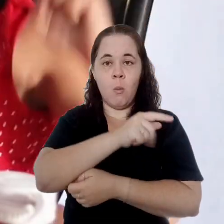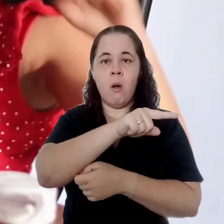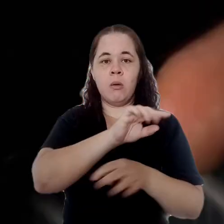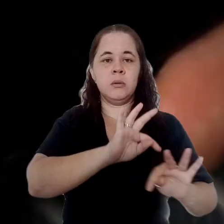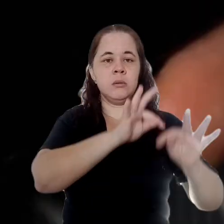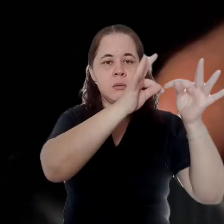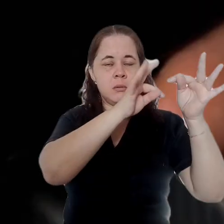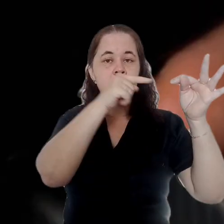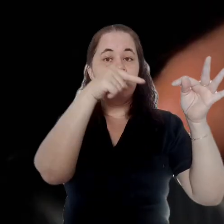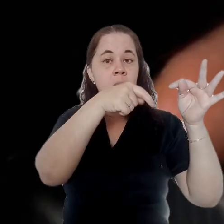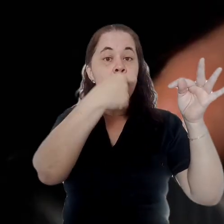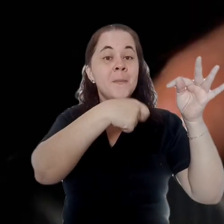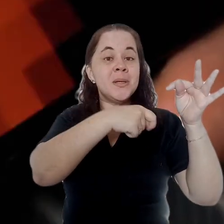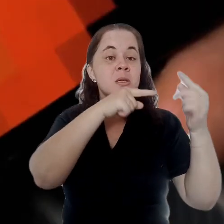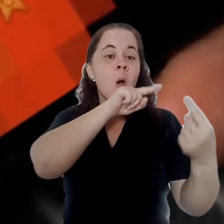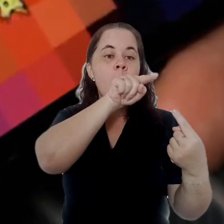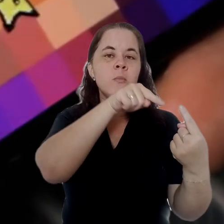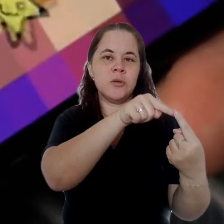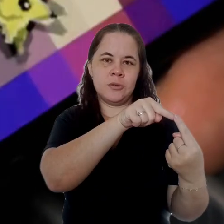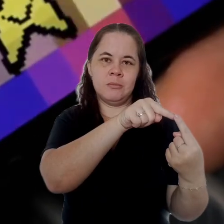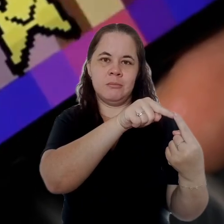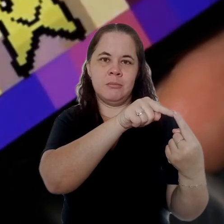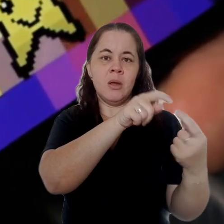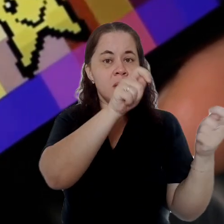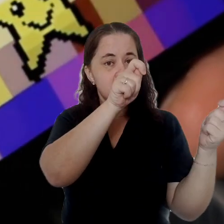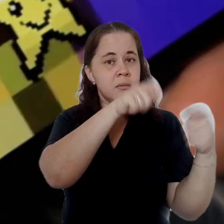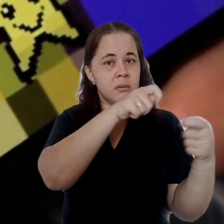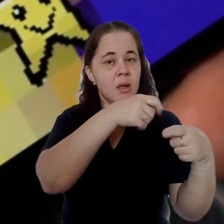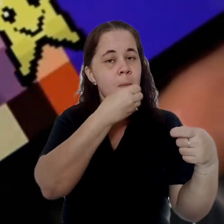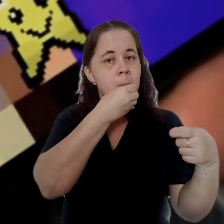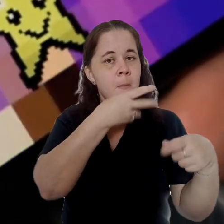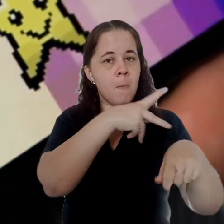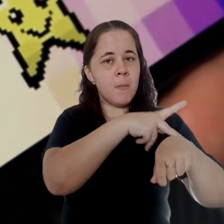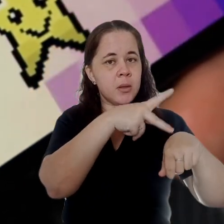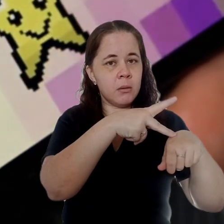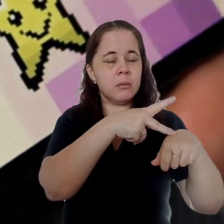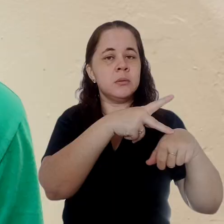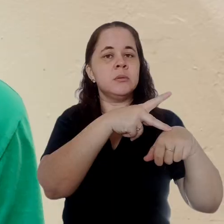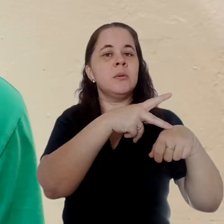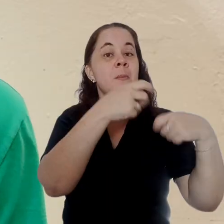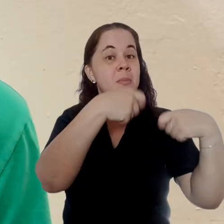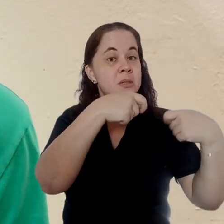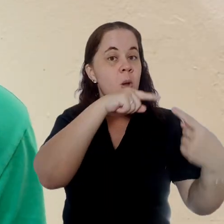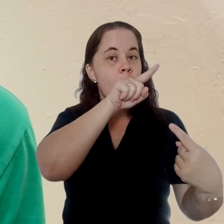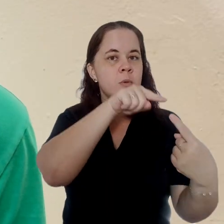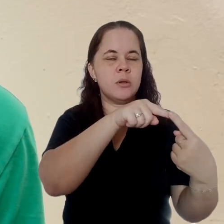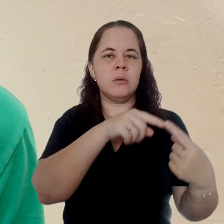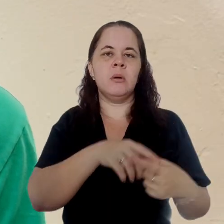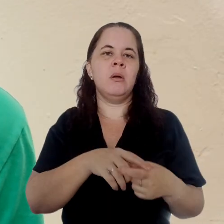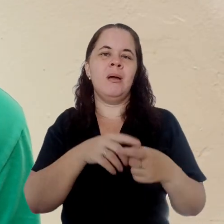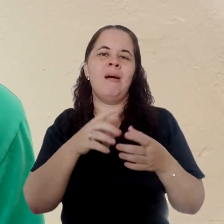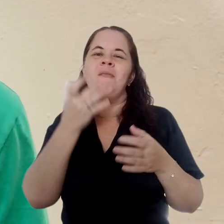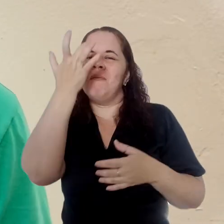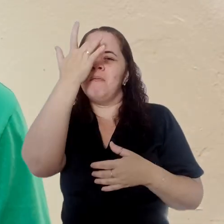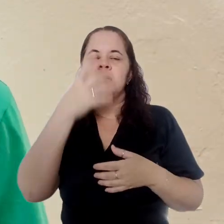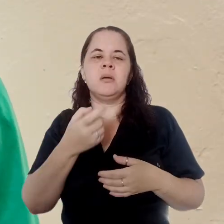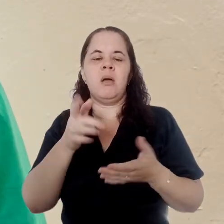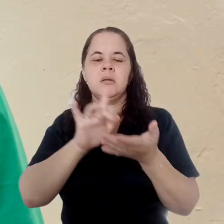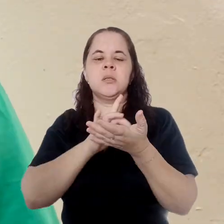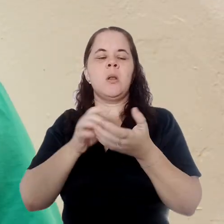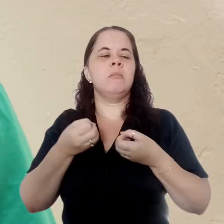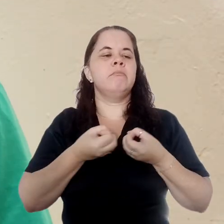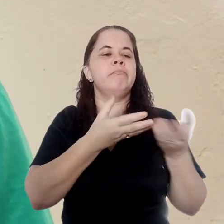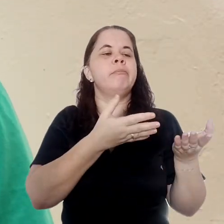eles precisam de uma intencionalidade para que eles tenham esse cunho pedagógico. Também não é só deixar a criança com o celular ali